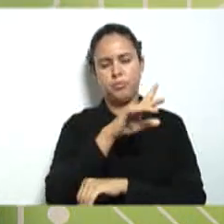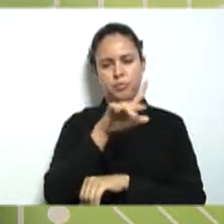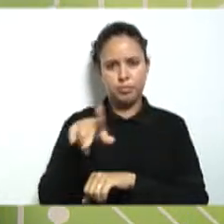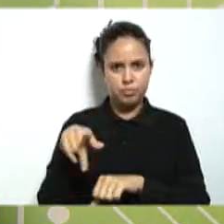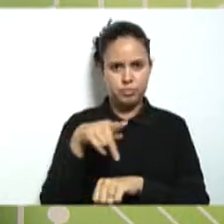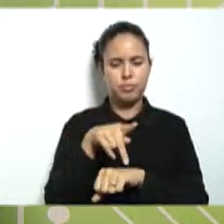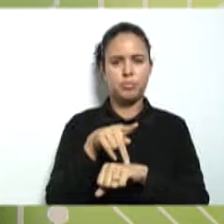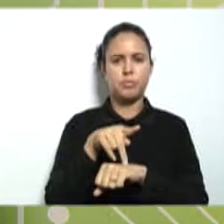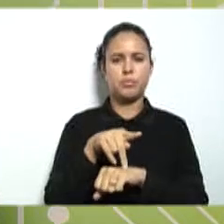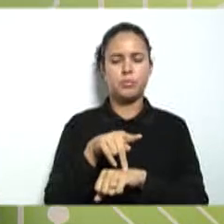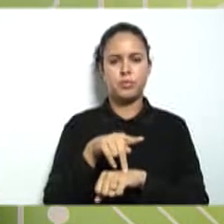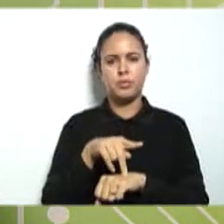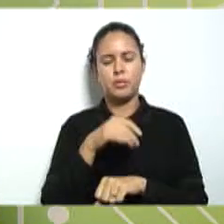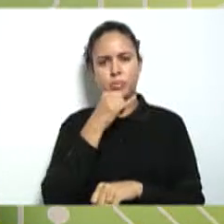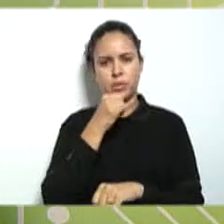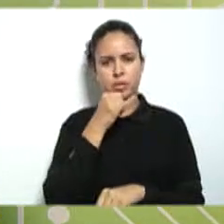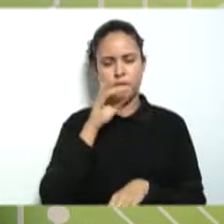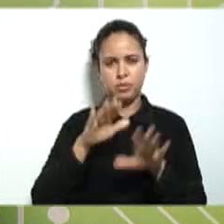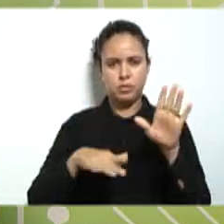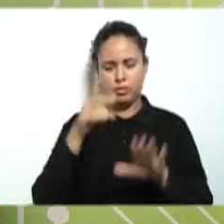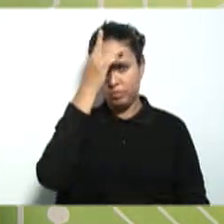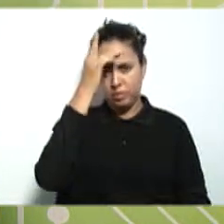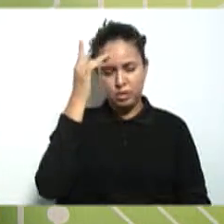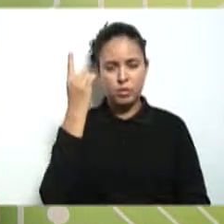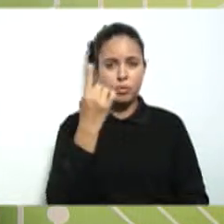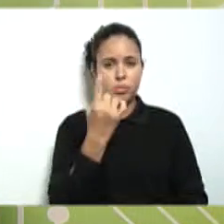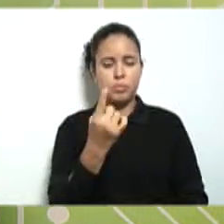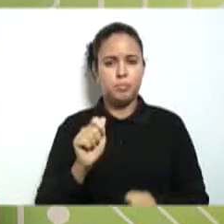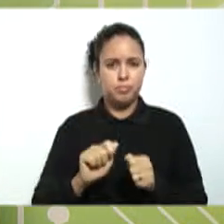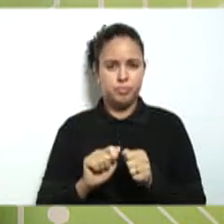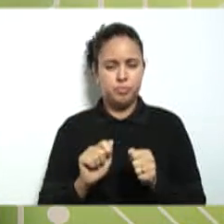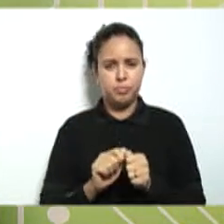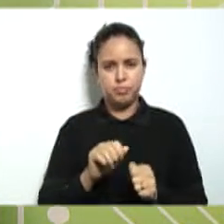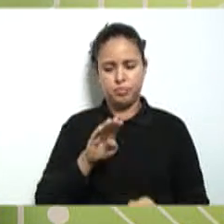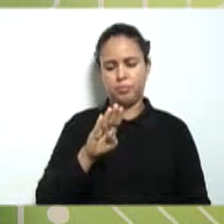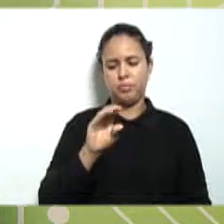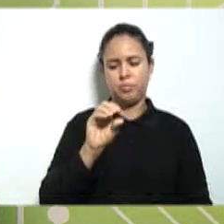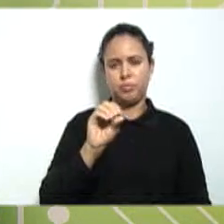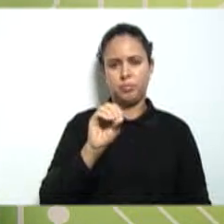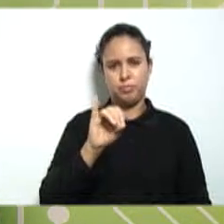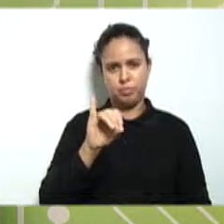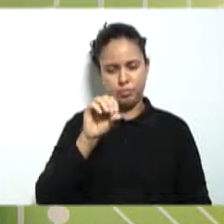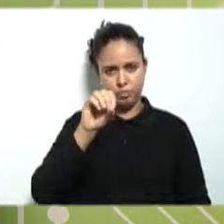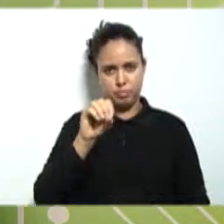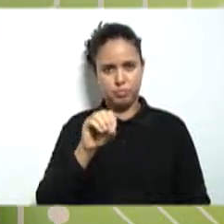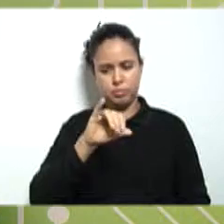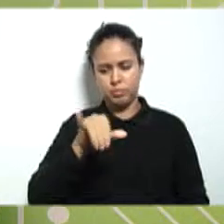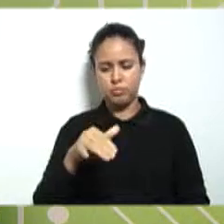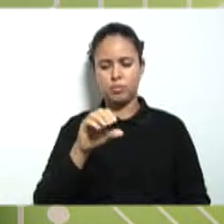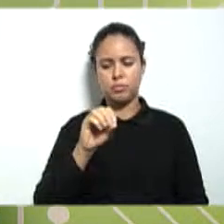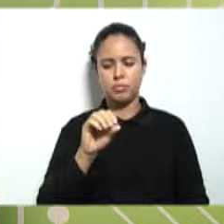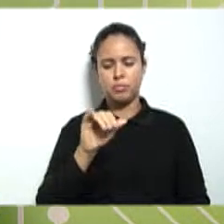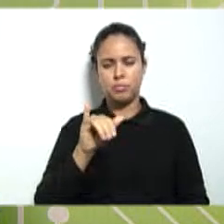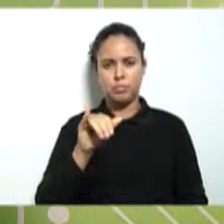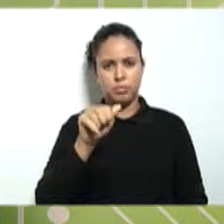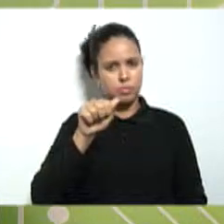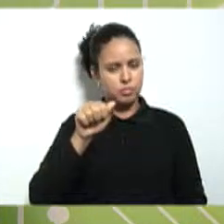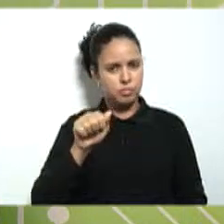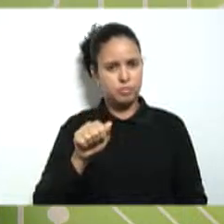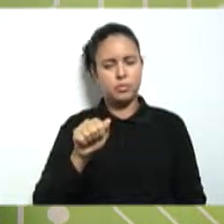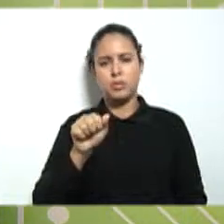uma biojoia, aquelas joias que são feitas com sementes, com cascas, com produtos da natureza. Às vezes uma pessoa que produz isso vai fazer